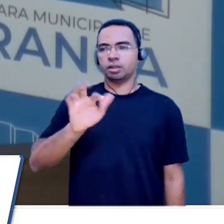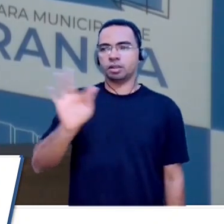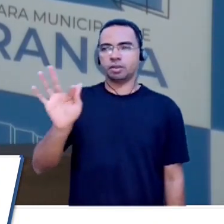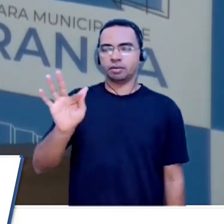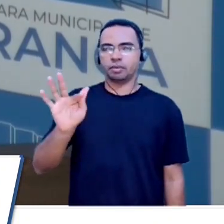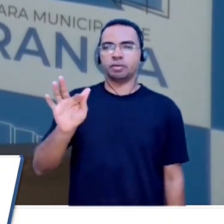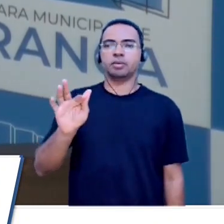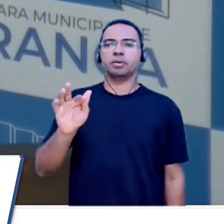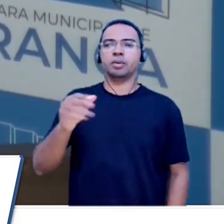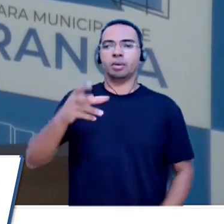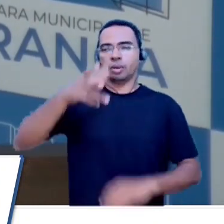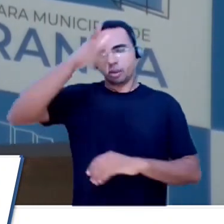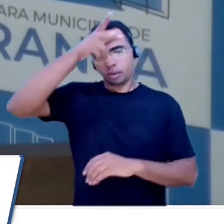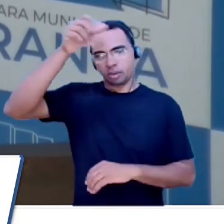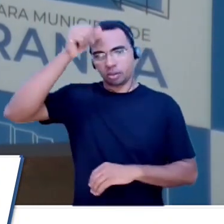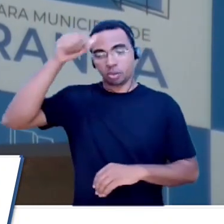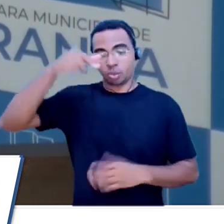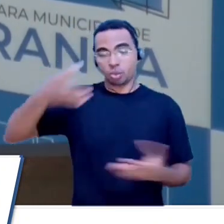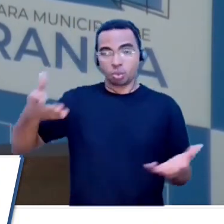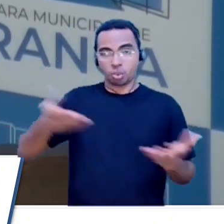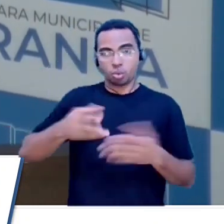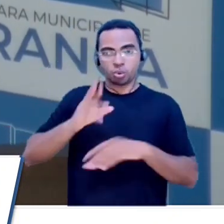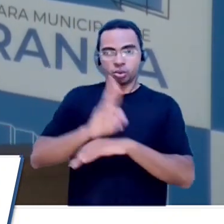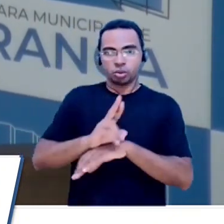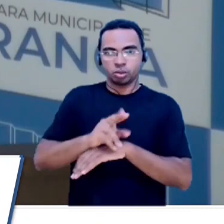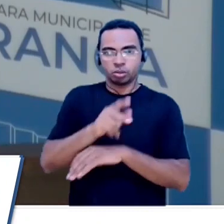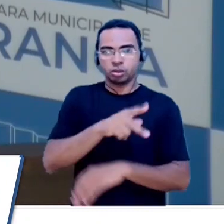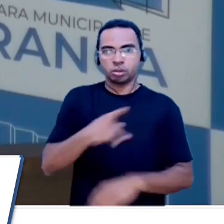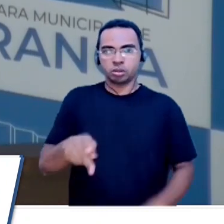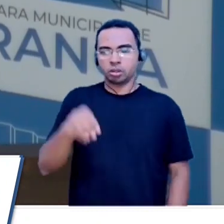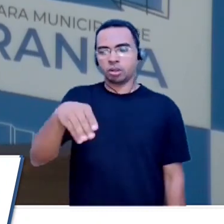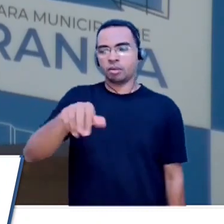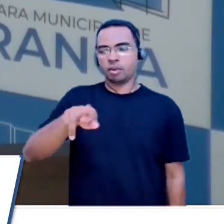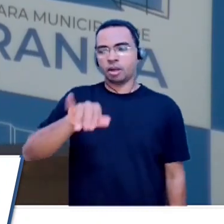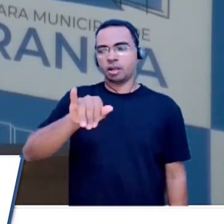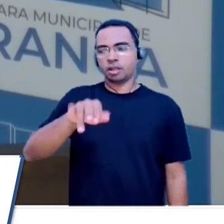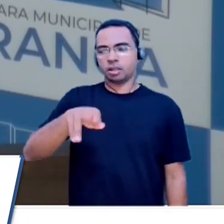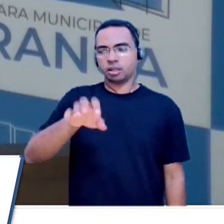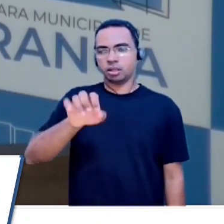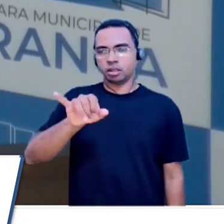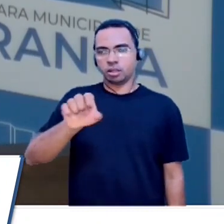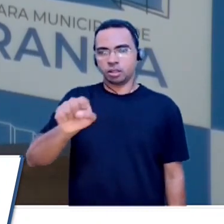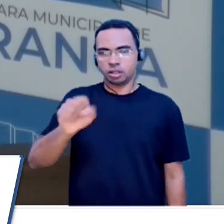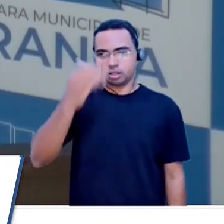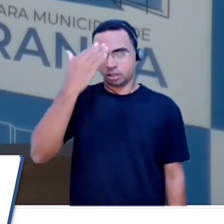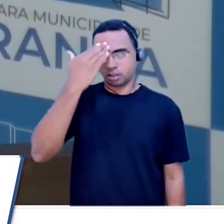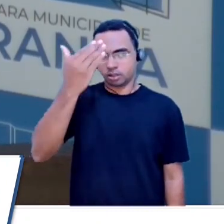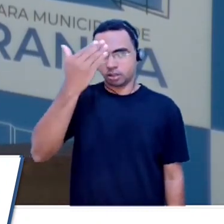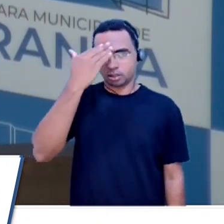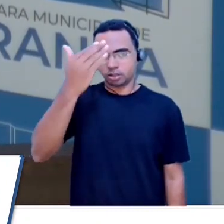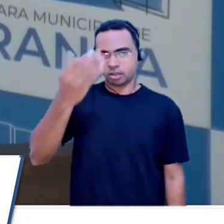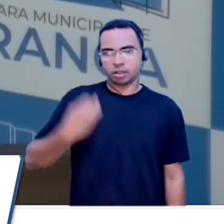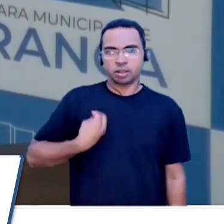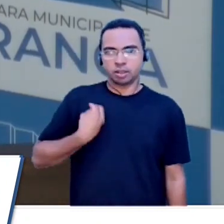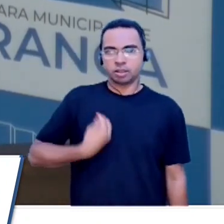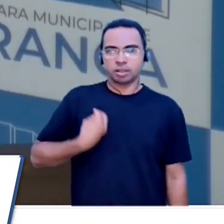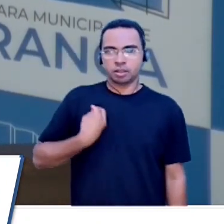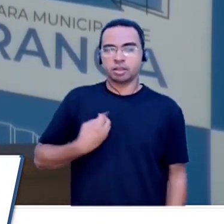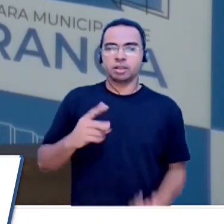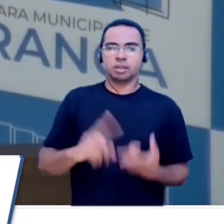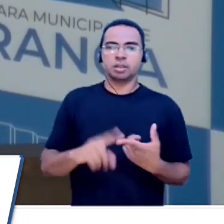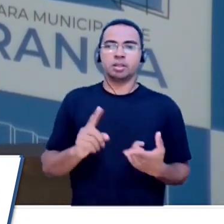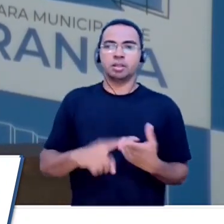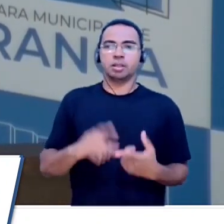hoje representada aqui pela professora Marinês, que eu também agradeço muito, fico muito honrado pela sua presença, e também pela Carol,